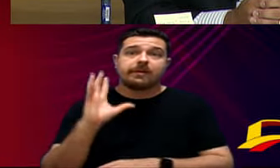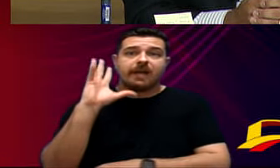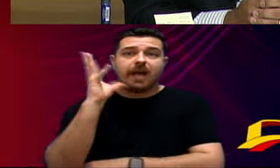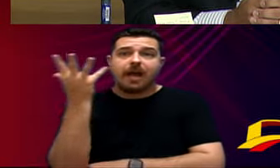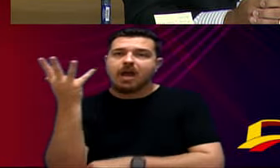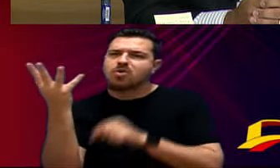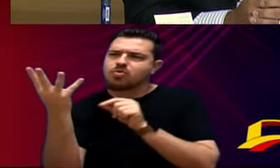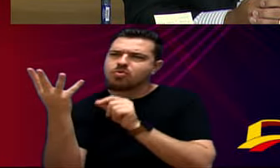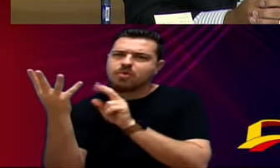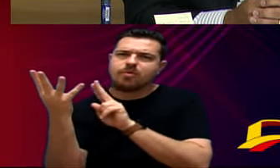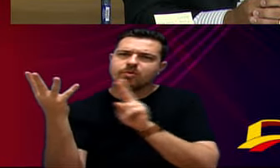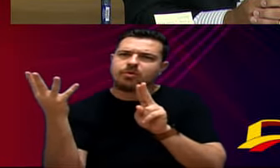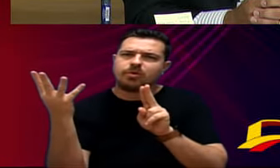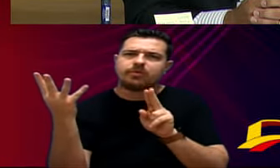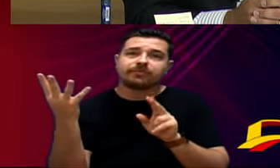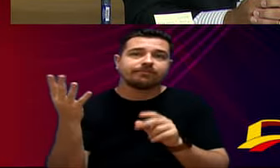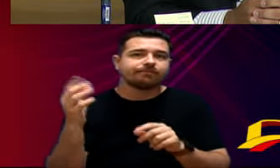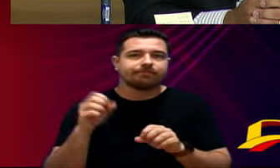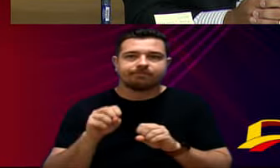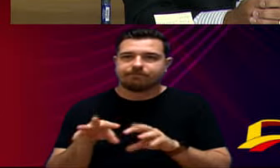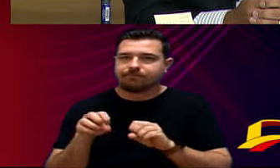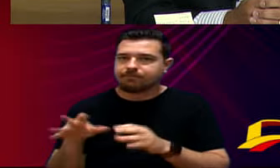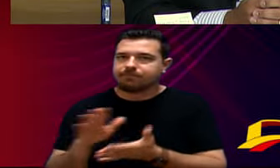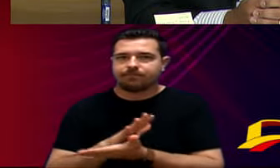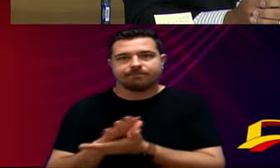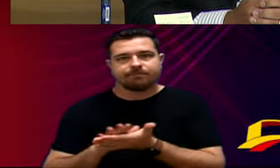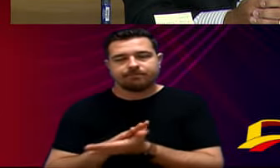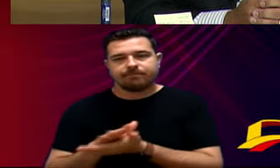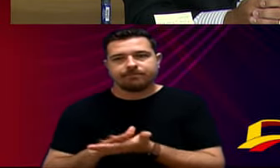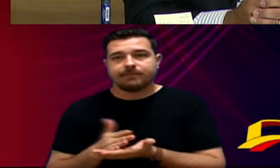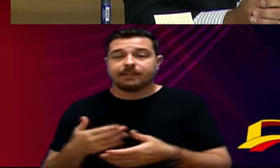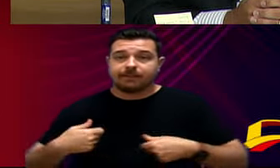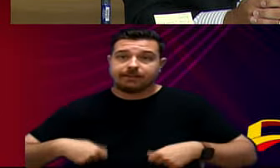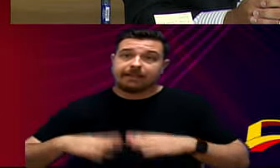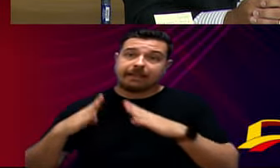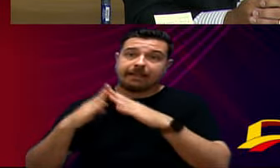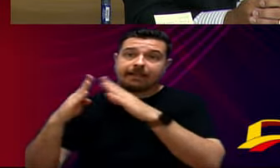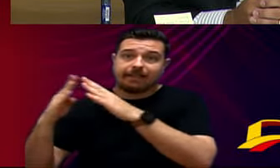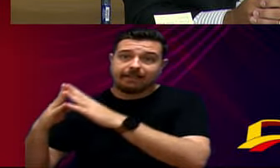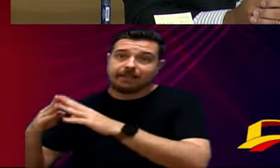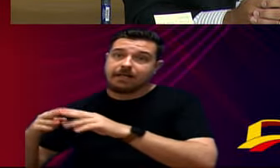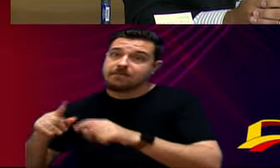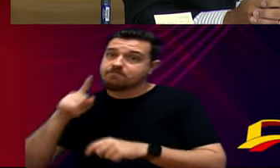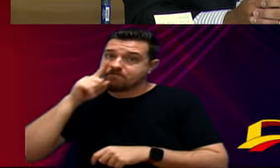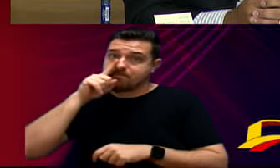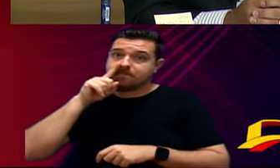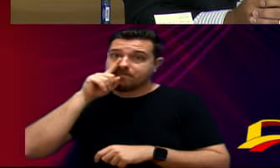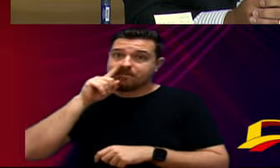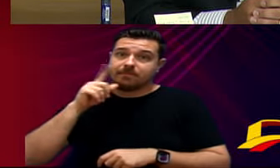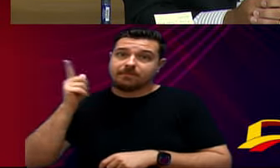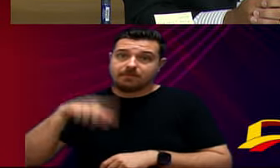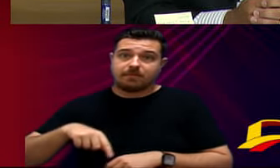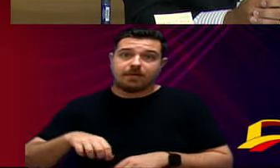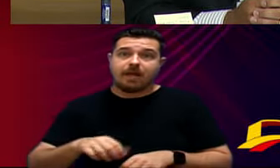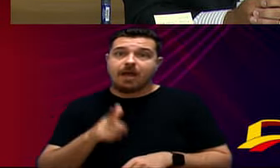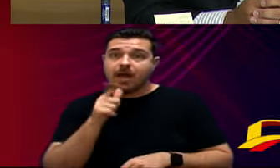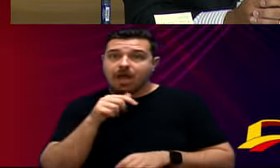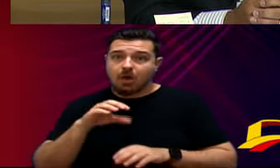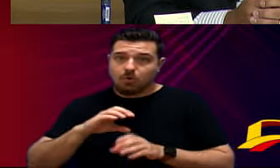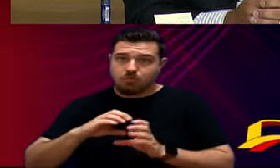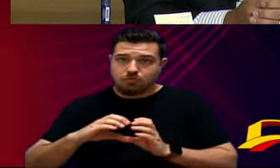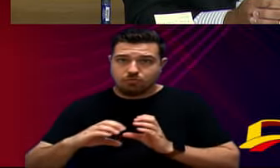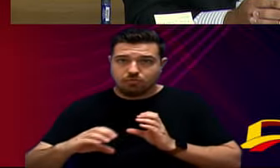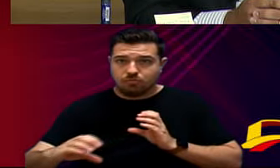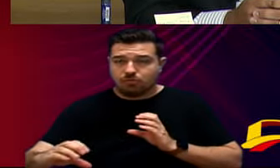mais adequada para uma calçada porque nós temos a estrutura da casa que é abalada tem a estrutura do Encanamento